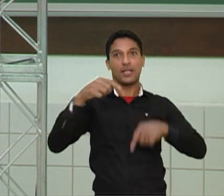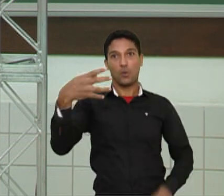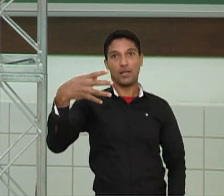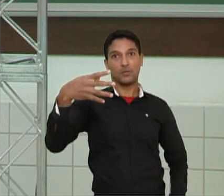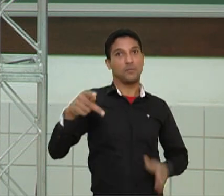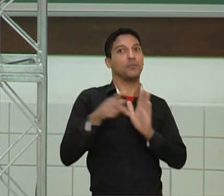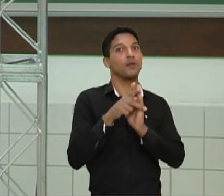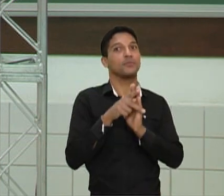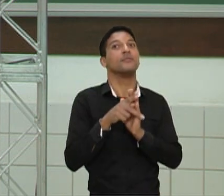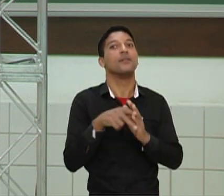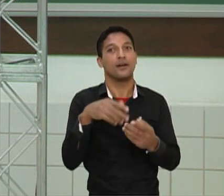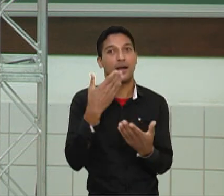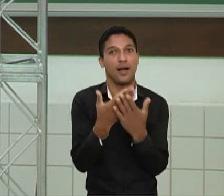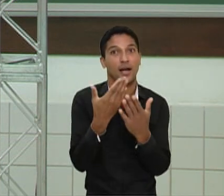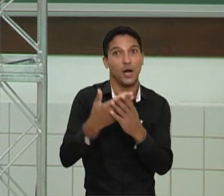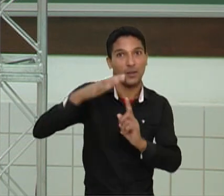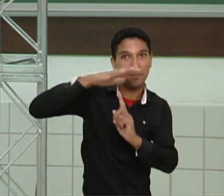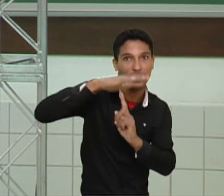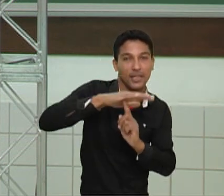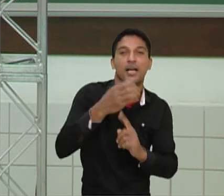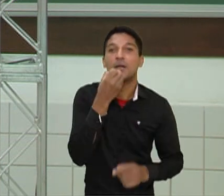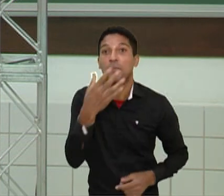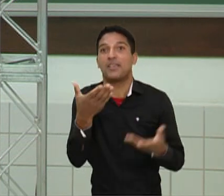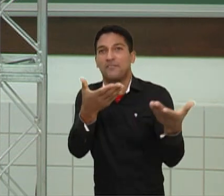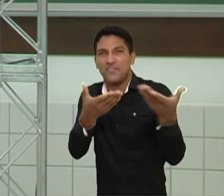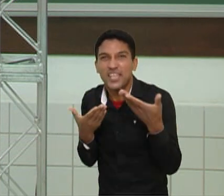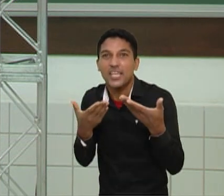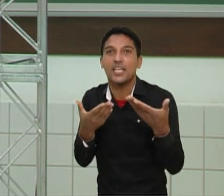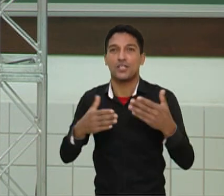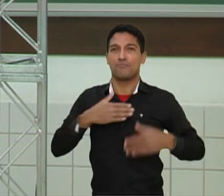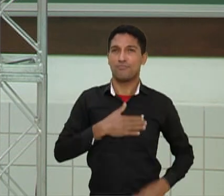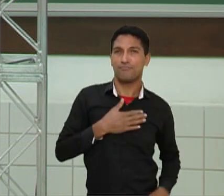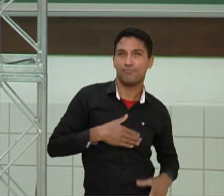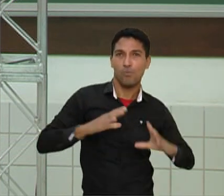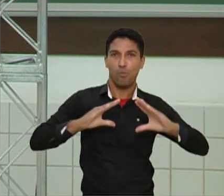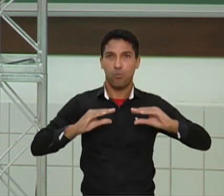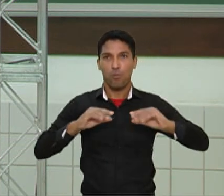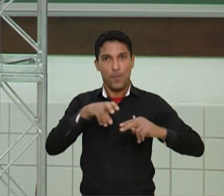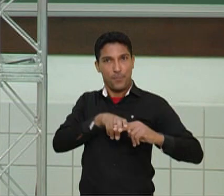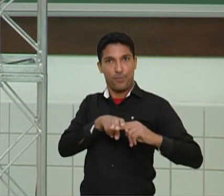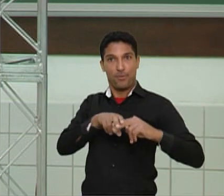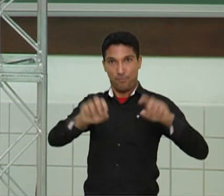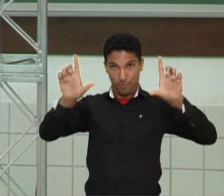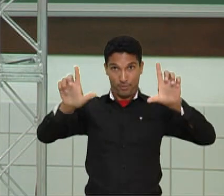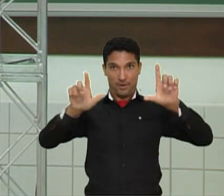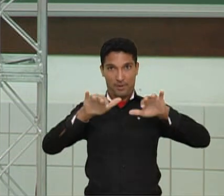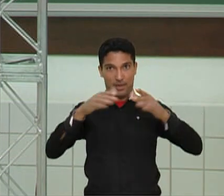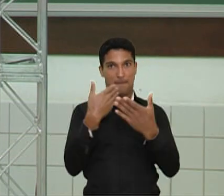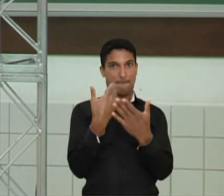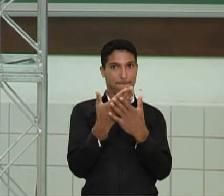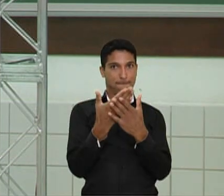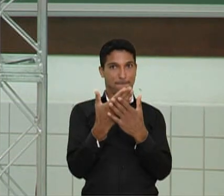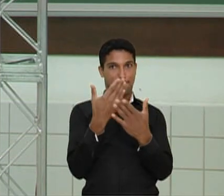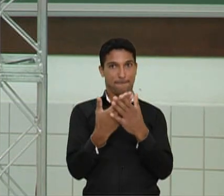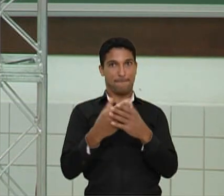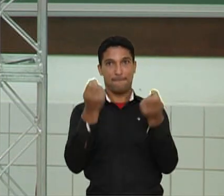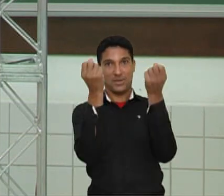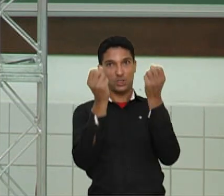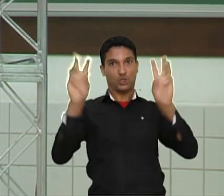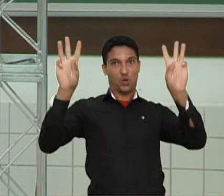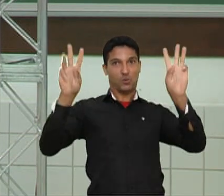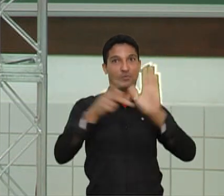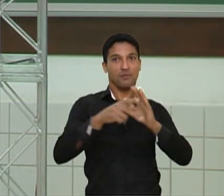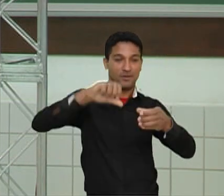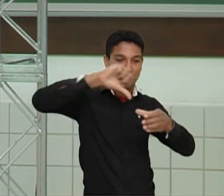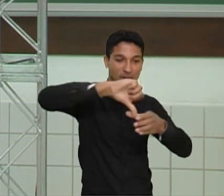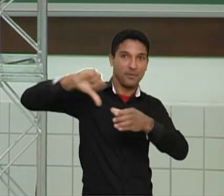Sejam muito bem-vindos, se acomode, se aconchegue, prepare o seu coração para a gente começar mais um show de